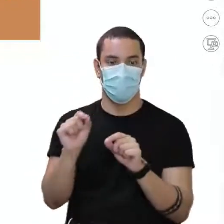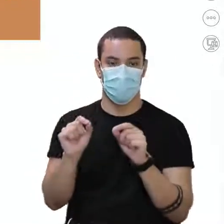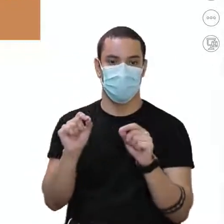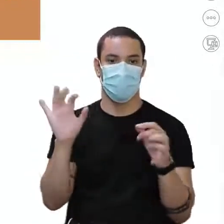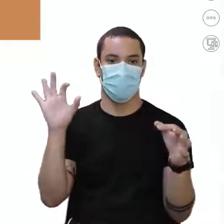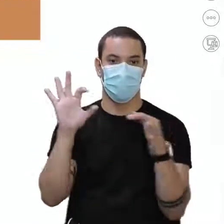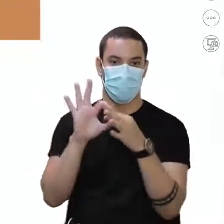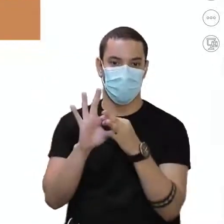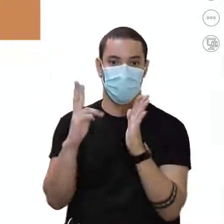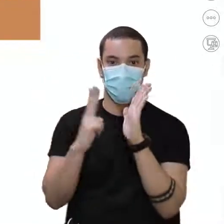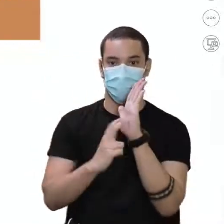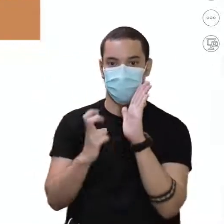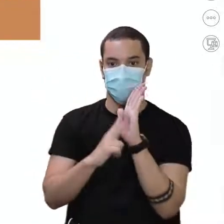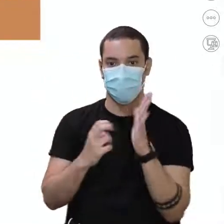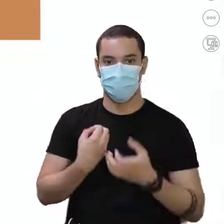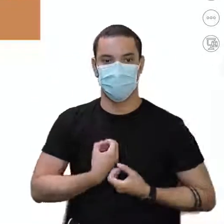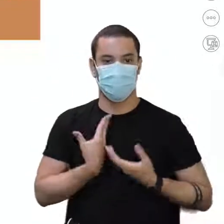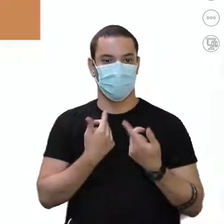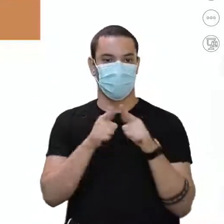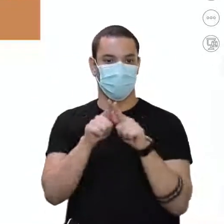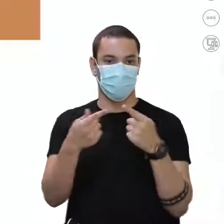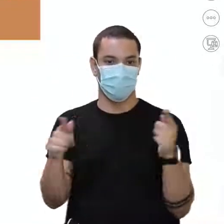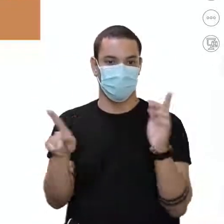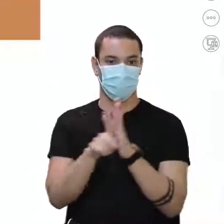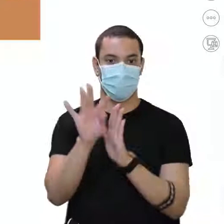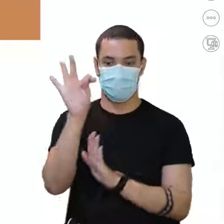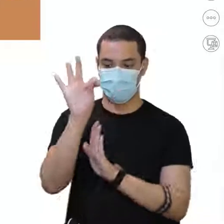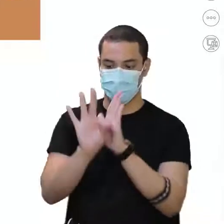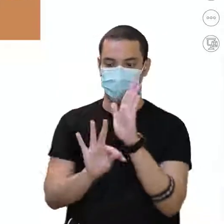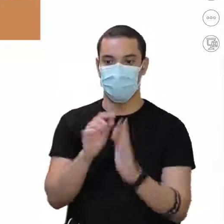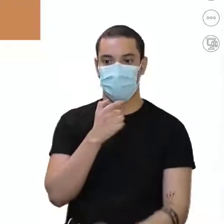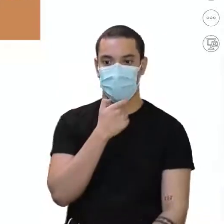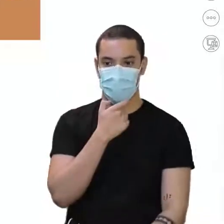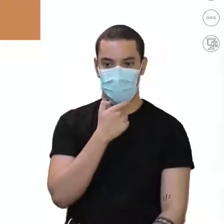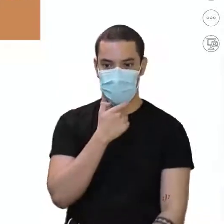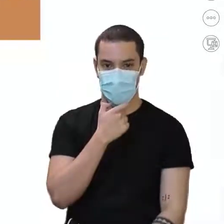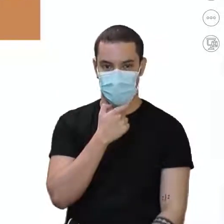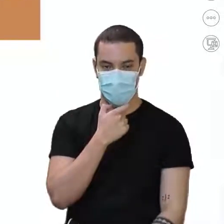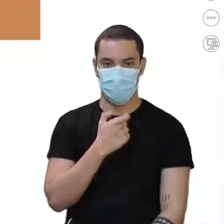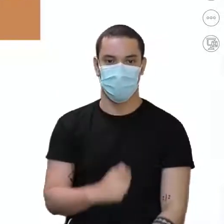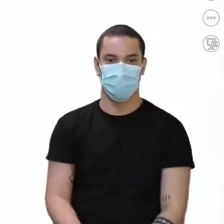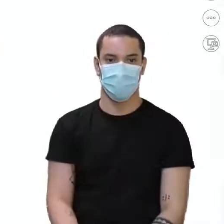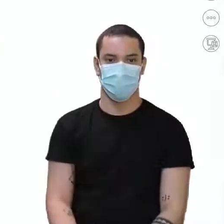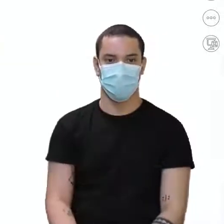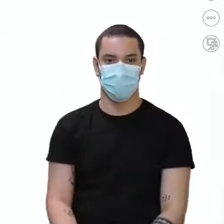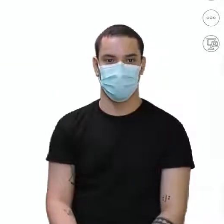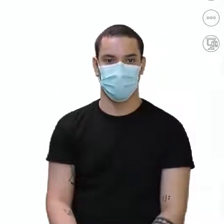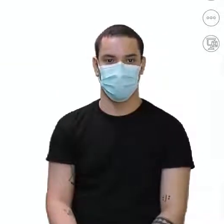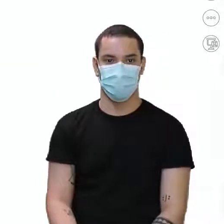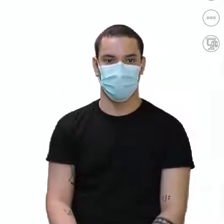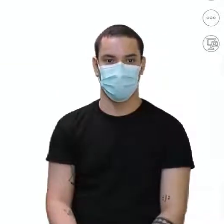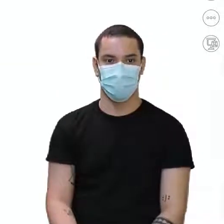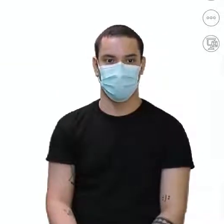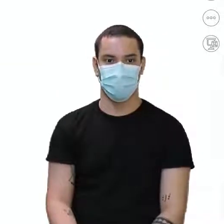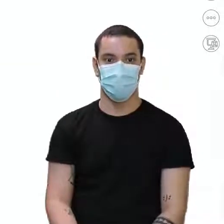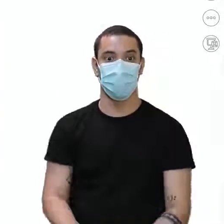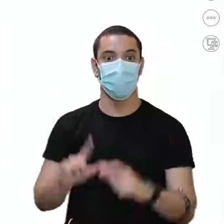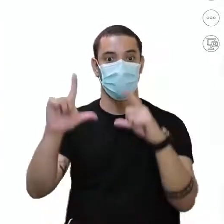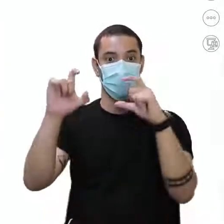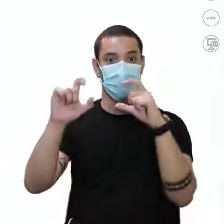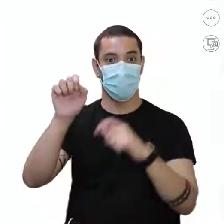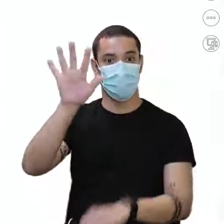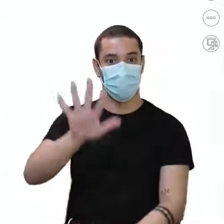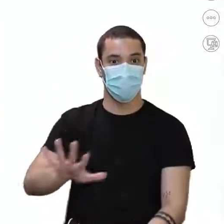associar vocabulários e expressões gramaticais de um texto em inglês. Olha aí uma foto geralzona